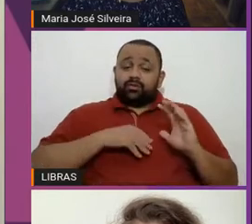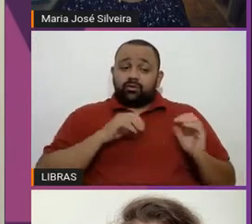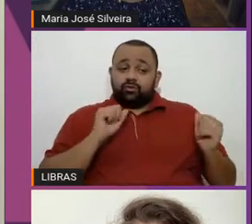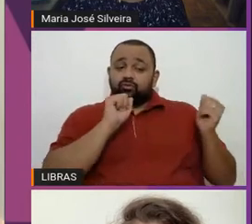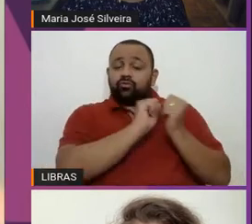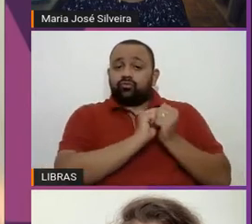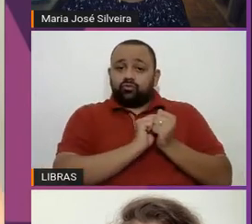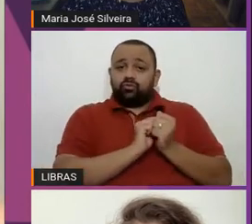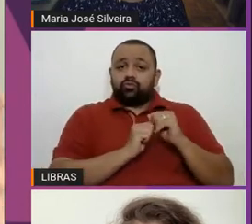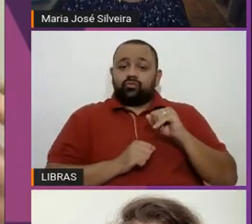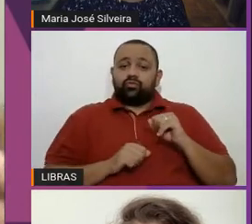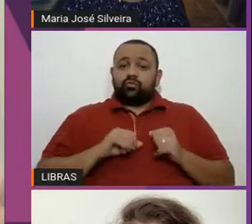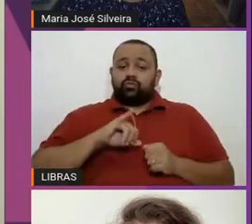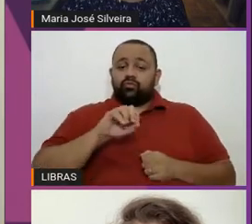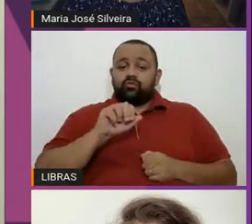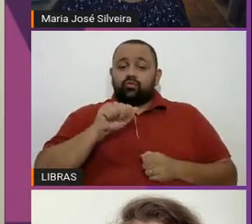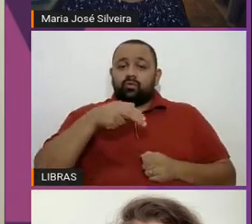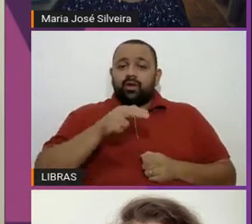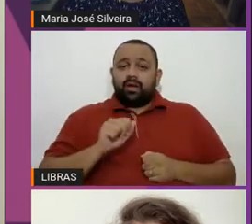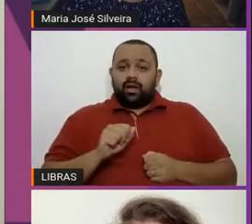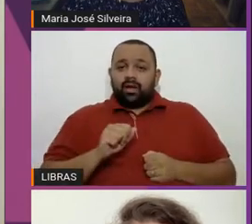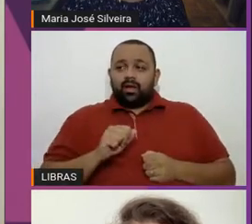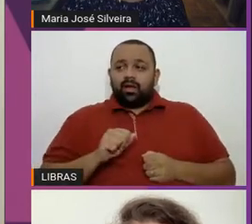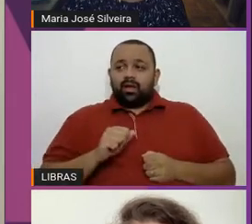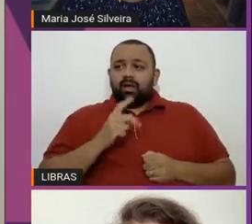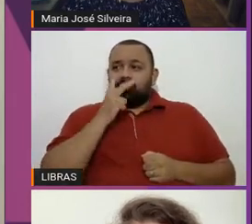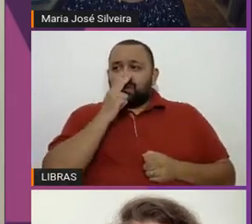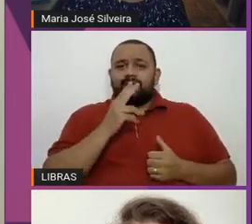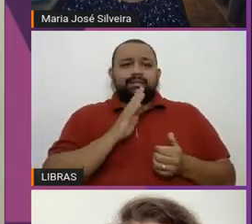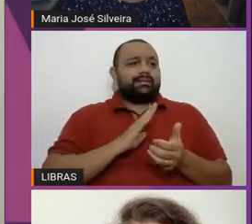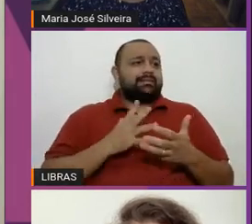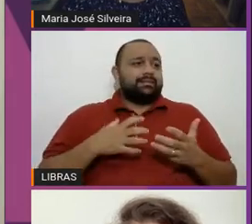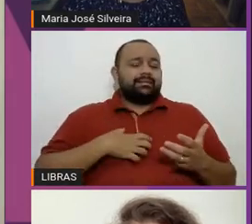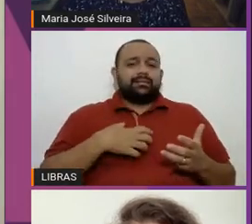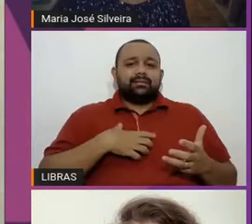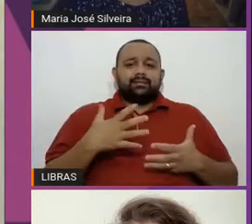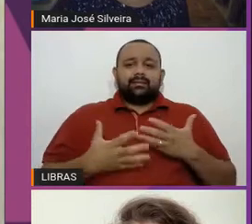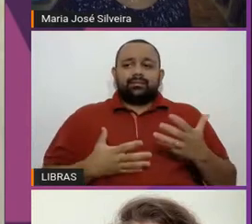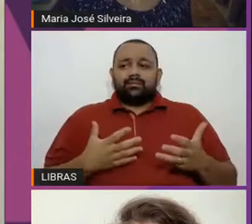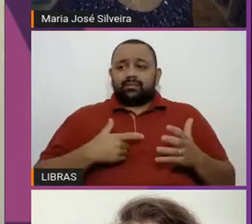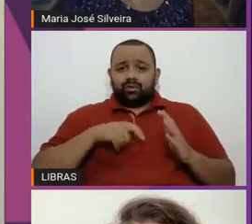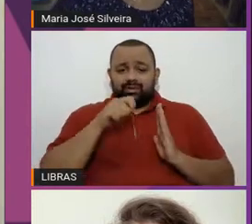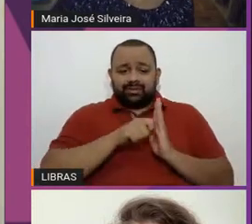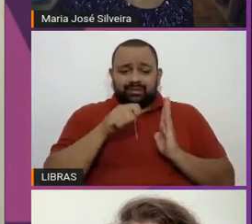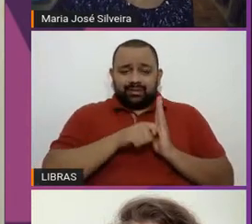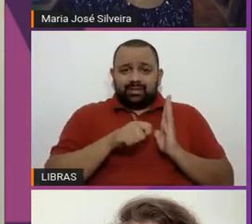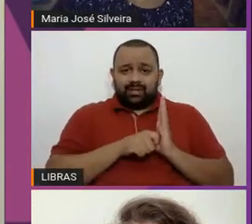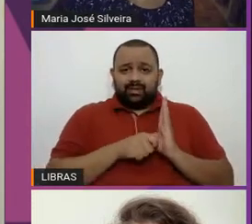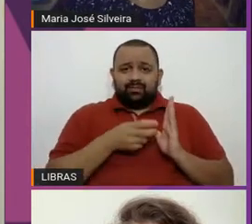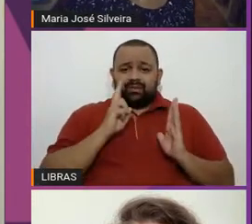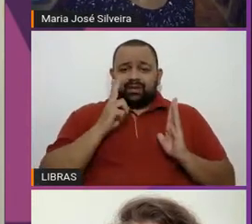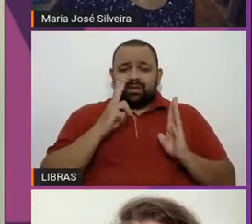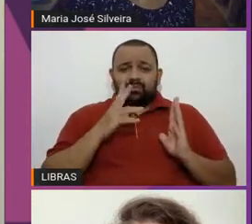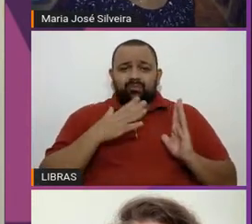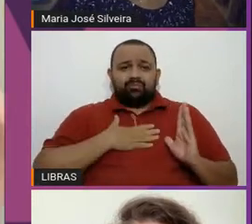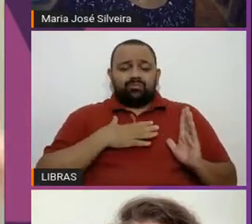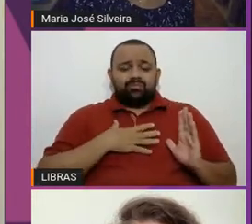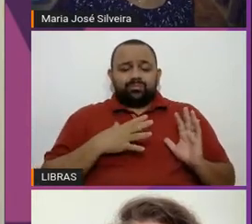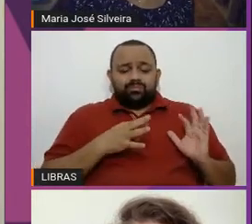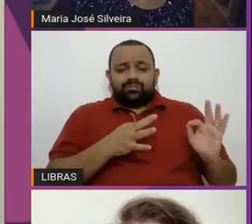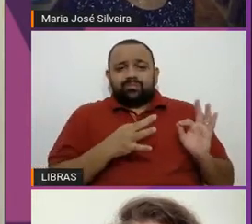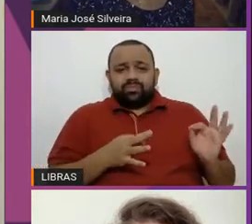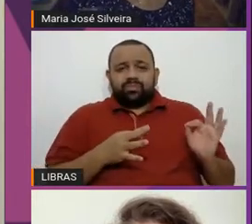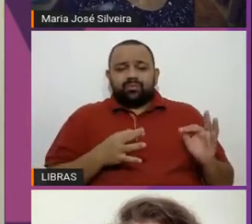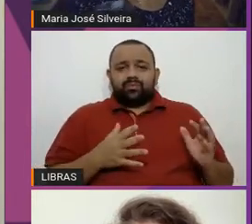com ela junto com a Joana e foi uma coisa assim muito visceral essa coisa para mim escrever sempre muito físico é um